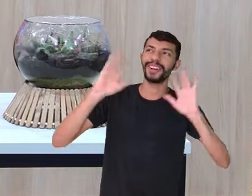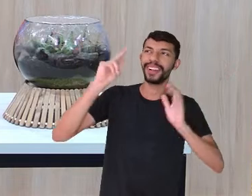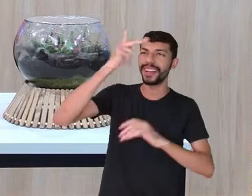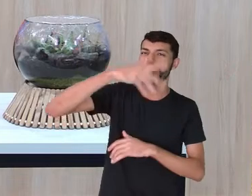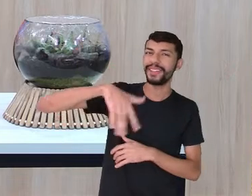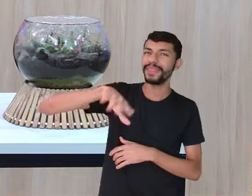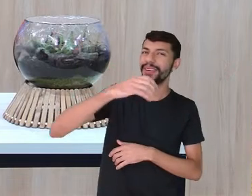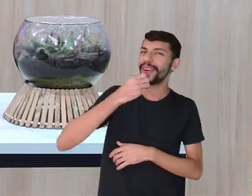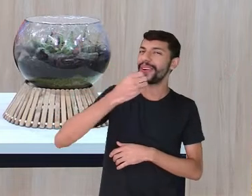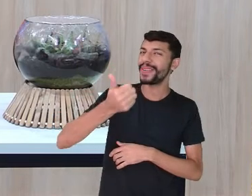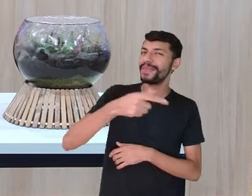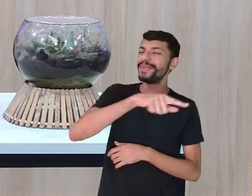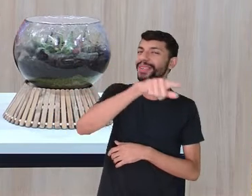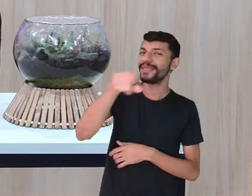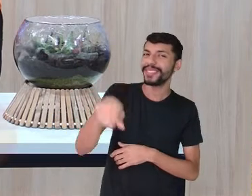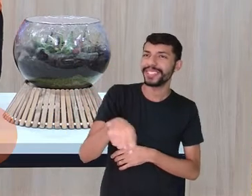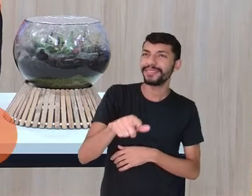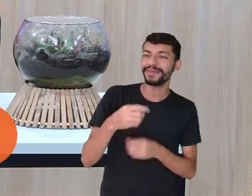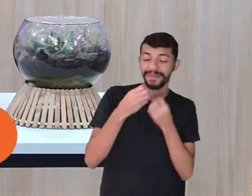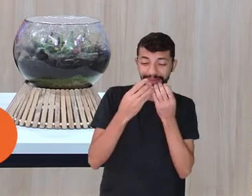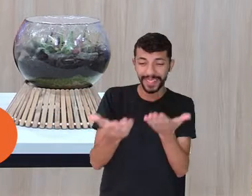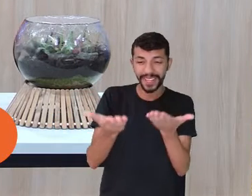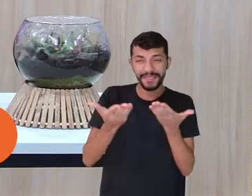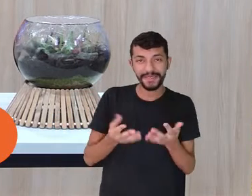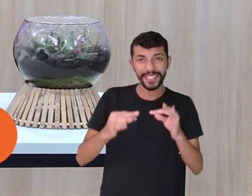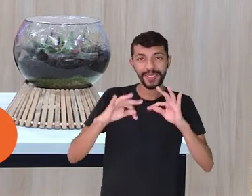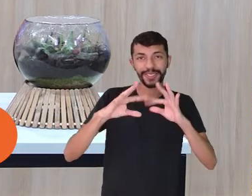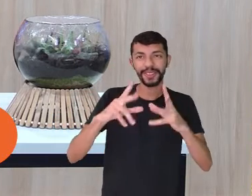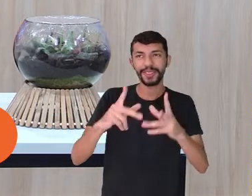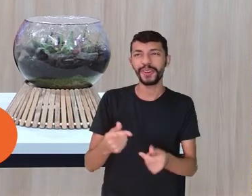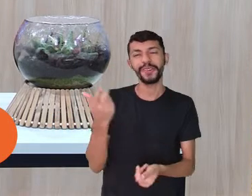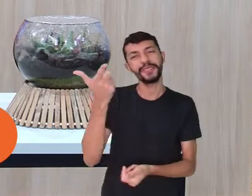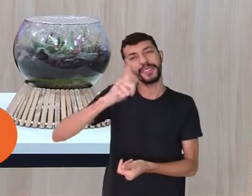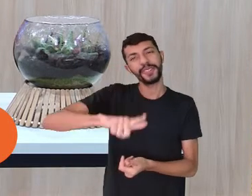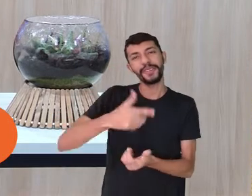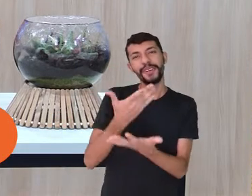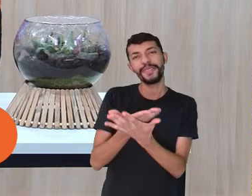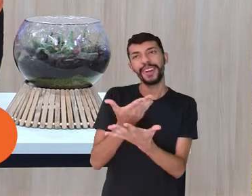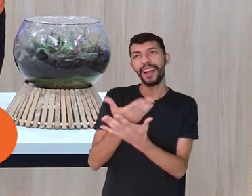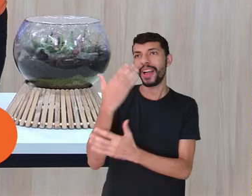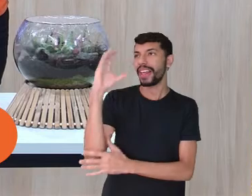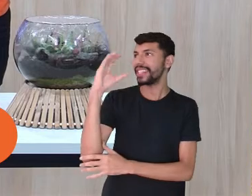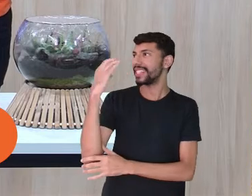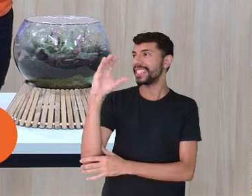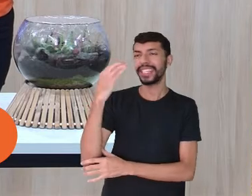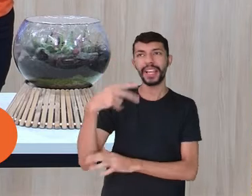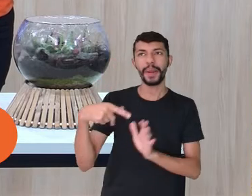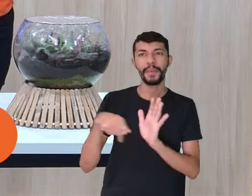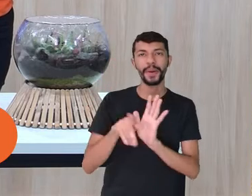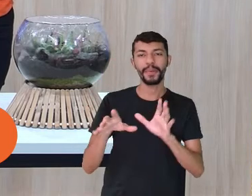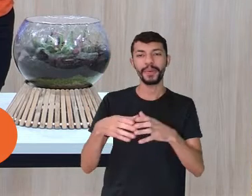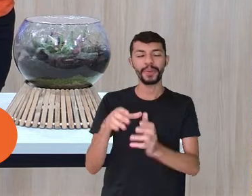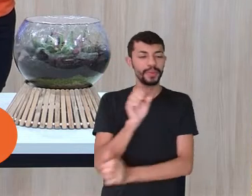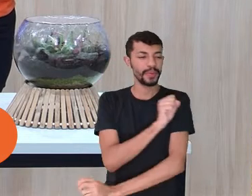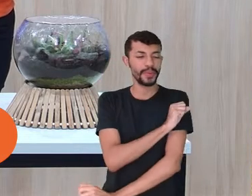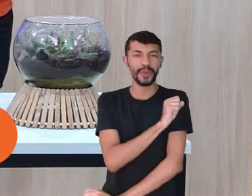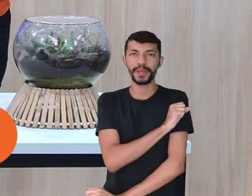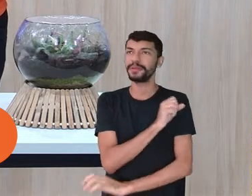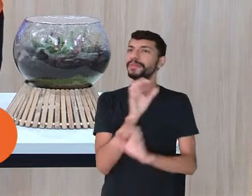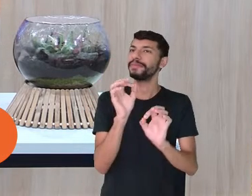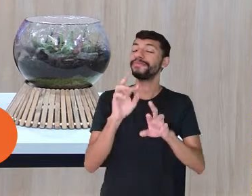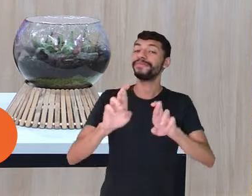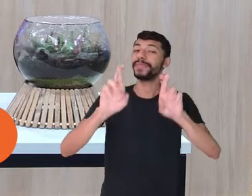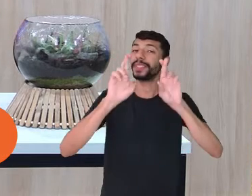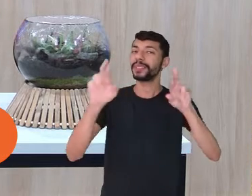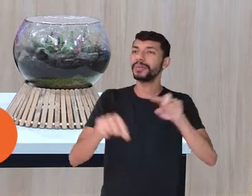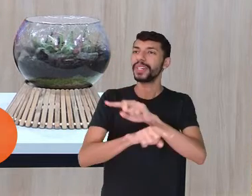pessoal, tudo bem com vocês? Bem-vindos e bem-vindas para mais uma aula de ciências do 8º ano. Então, espero que